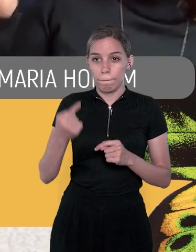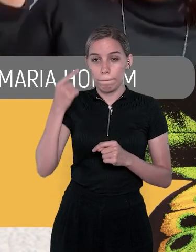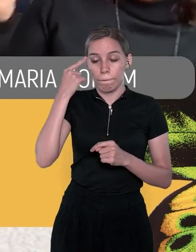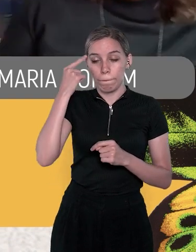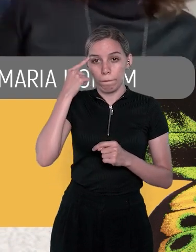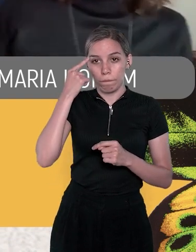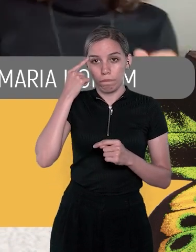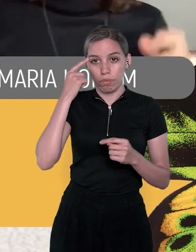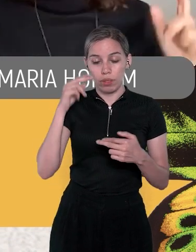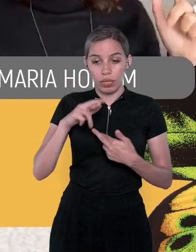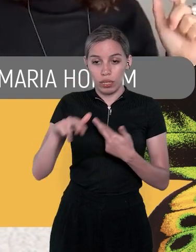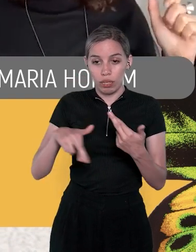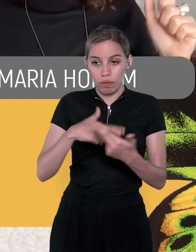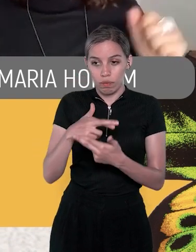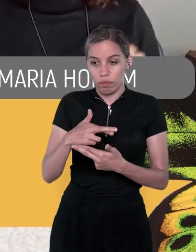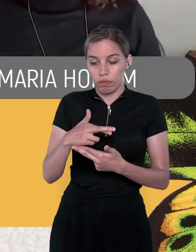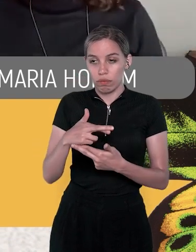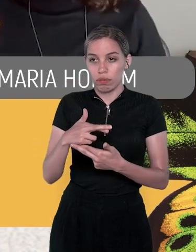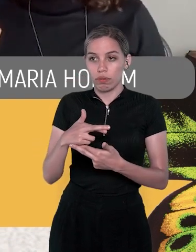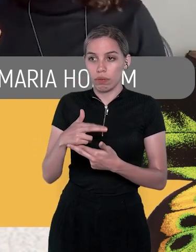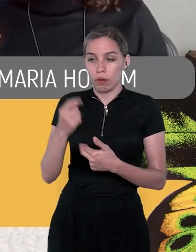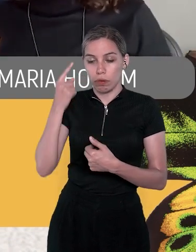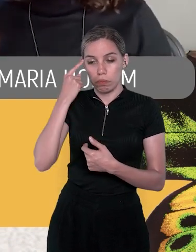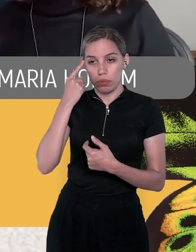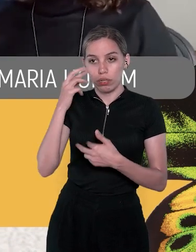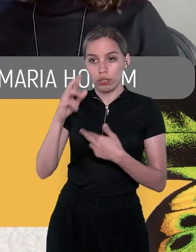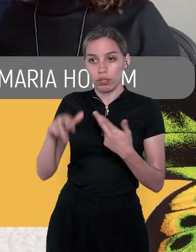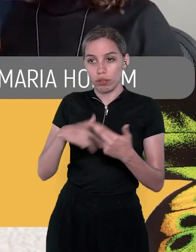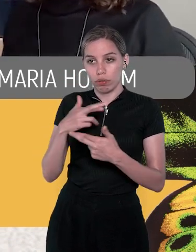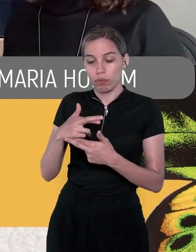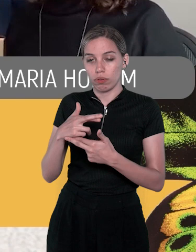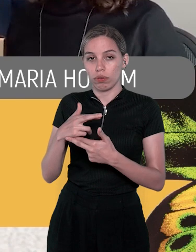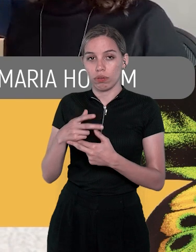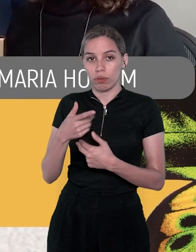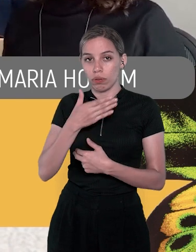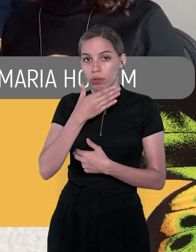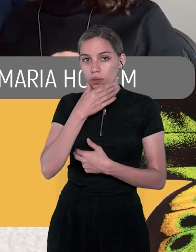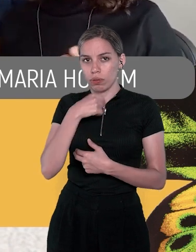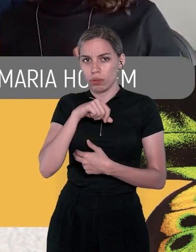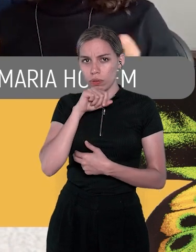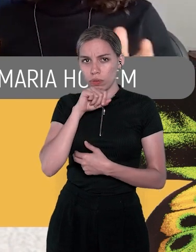no ideal revolucionário do pai.